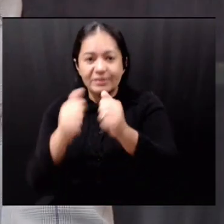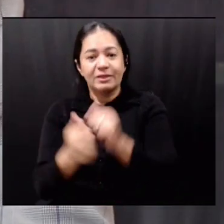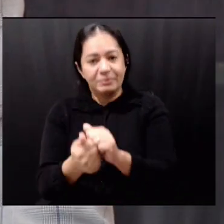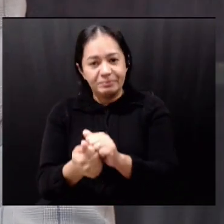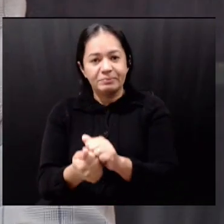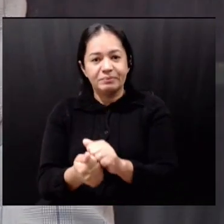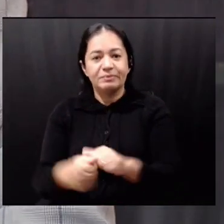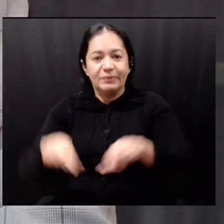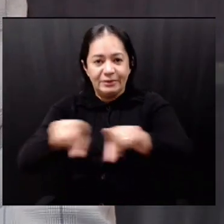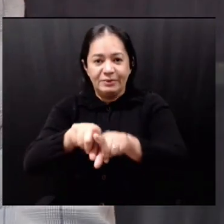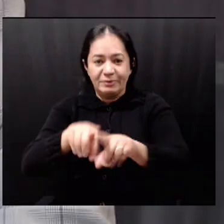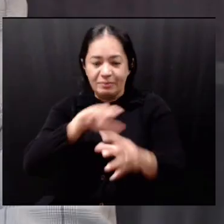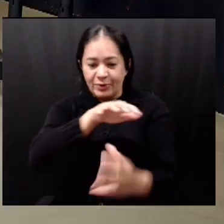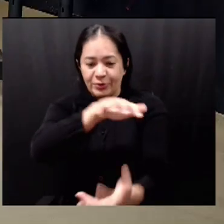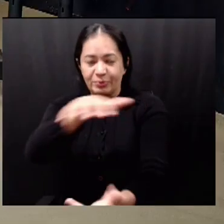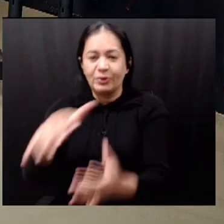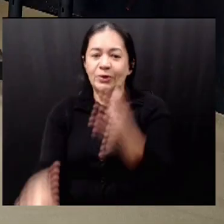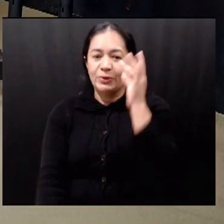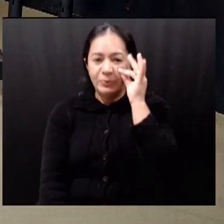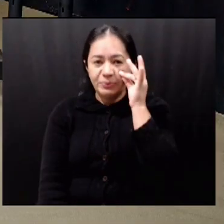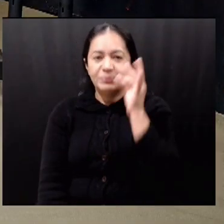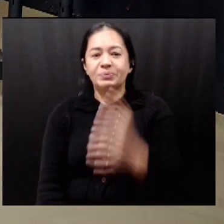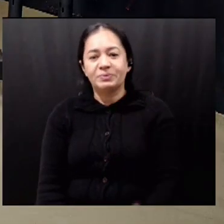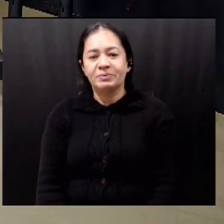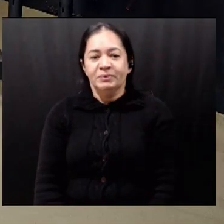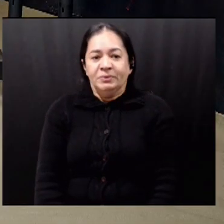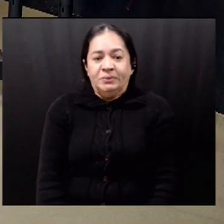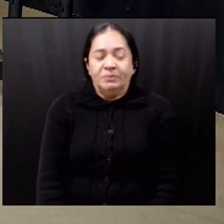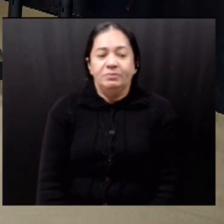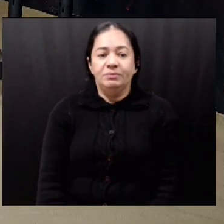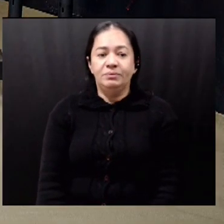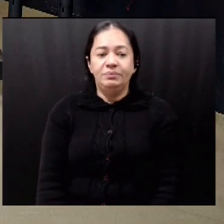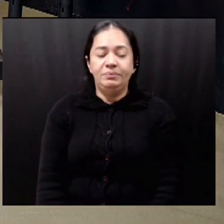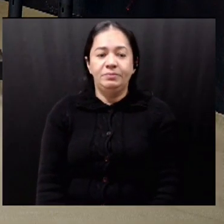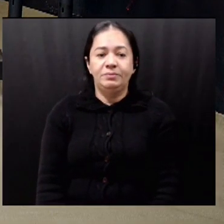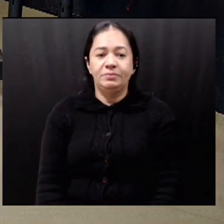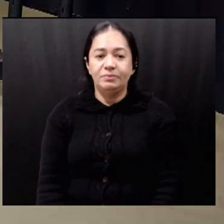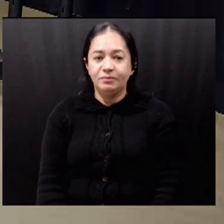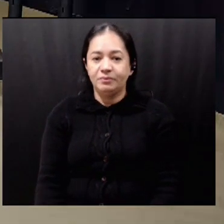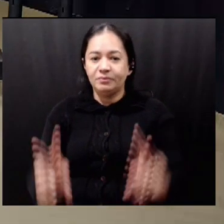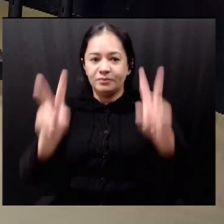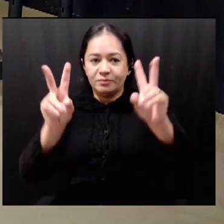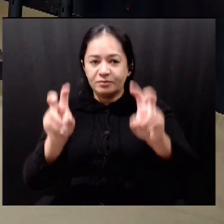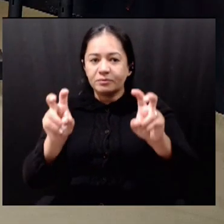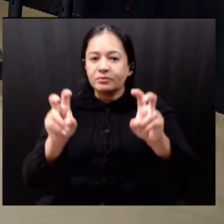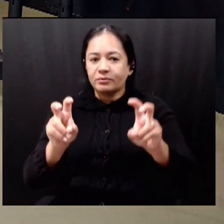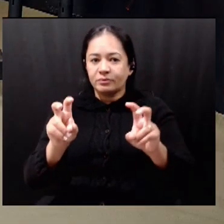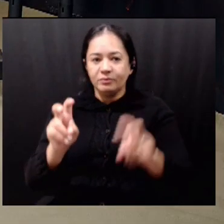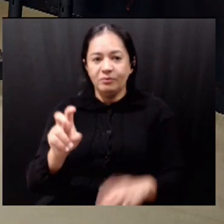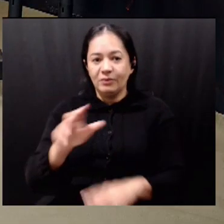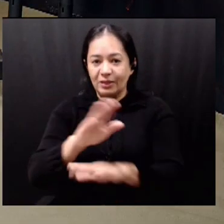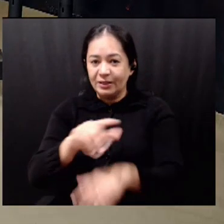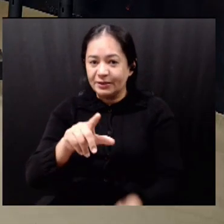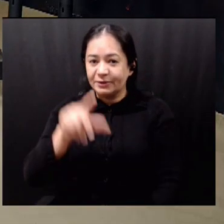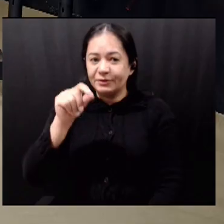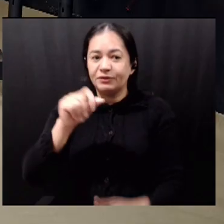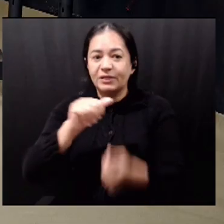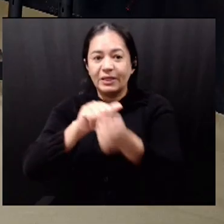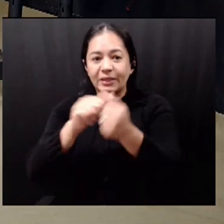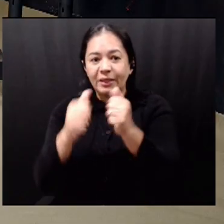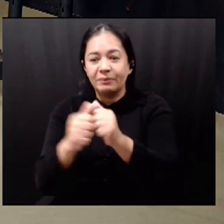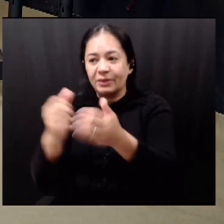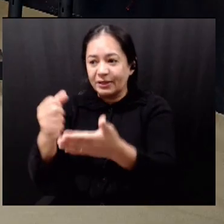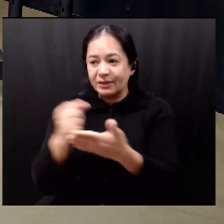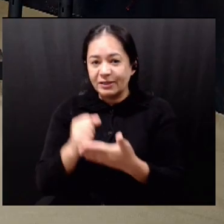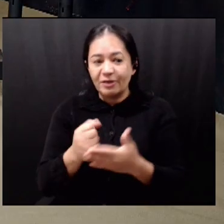real ali daquela criança. Legal. Você pega o tema de preferência da criança e você Sim. consegue adaptar e trazer isso fora das telas. Sim,